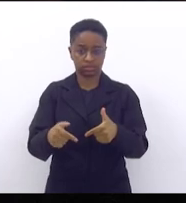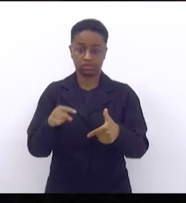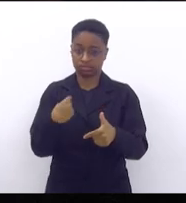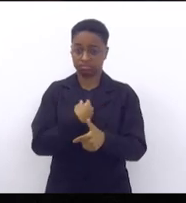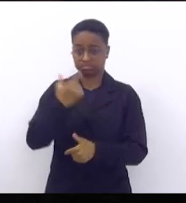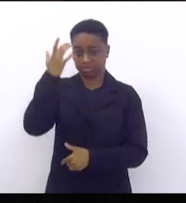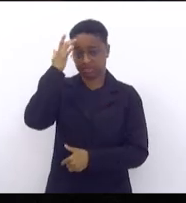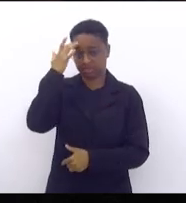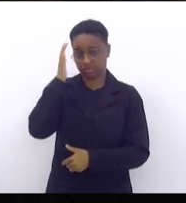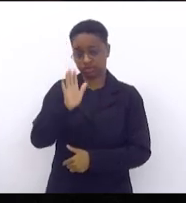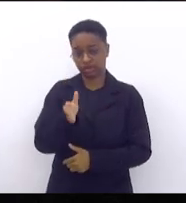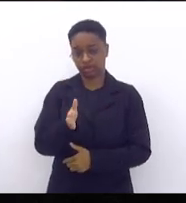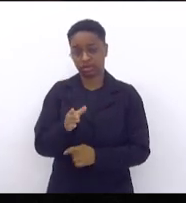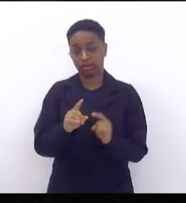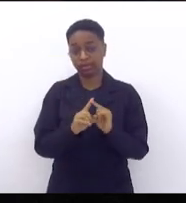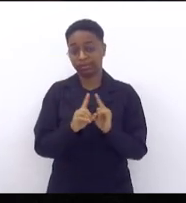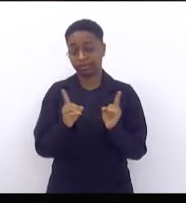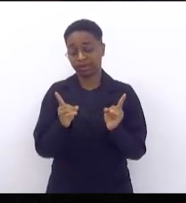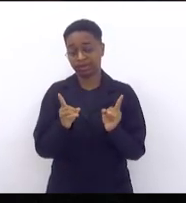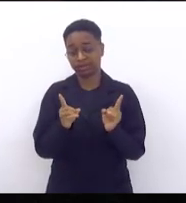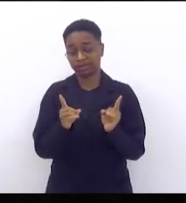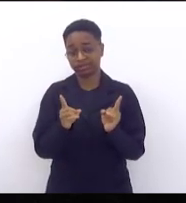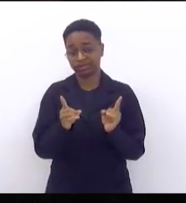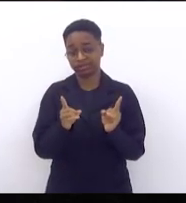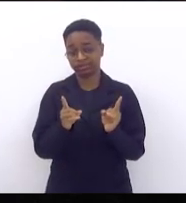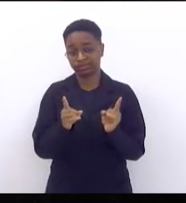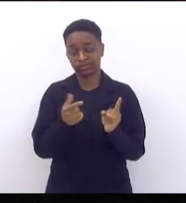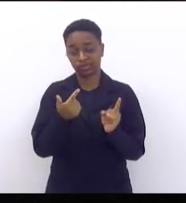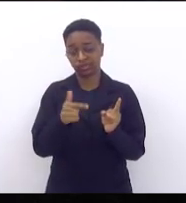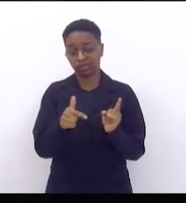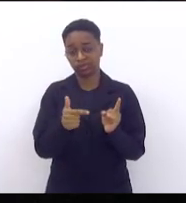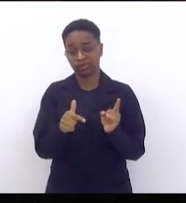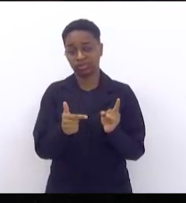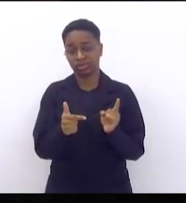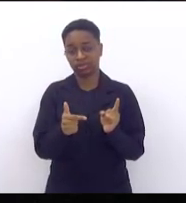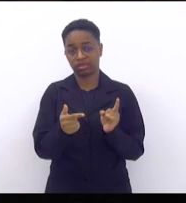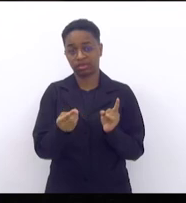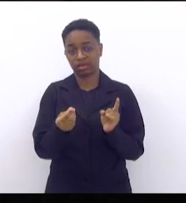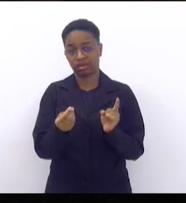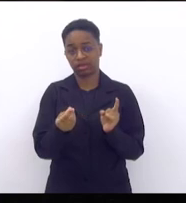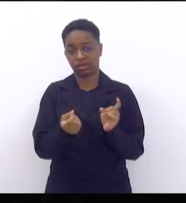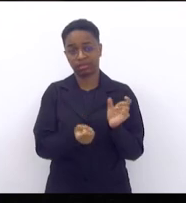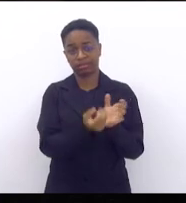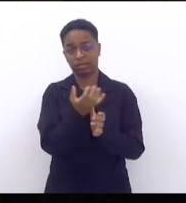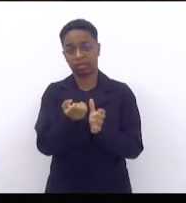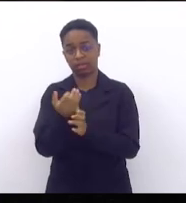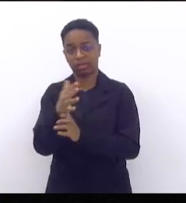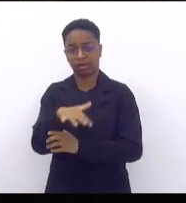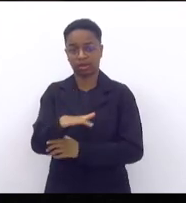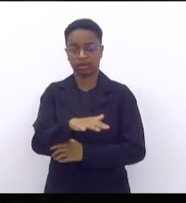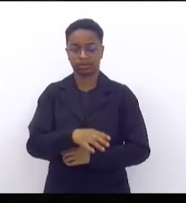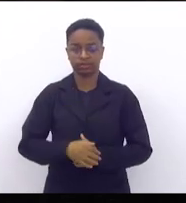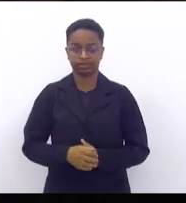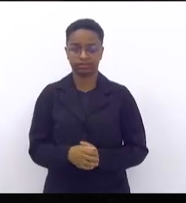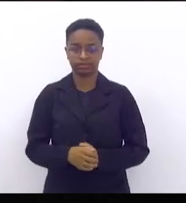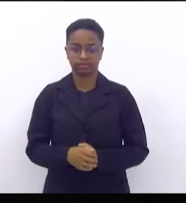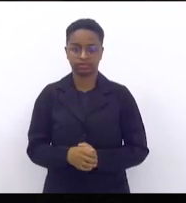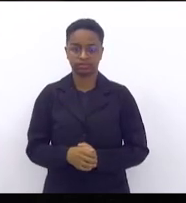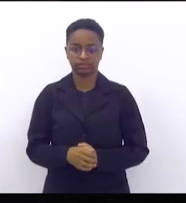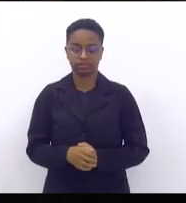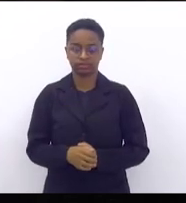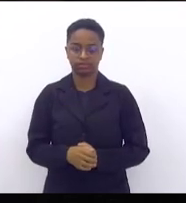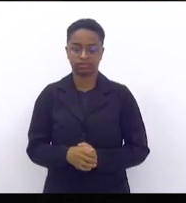sabem, mas pouco se produz nessa área. Então, eu queria